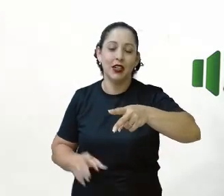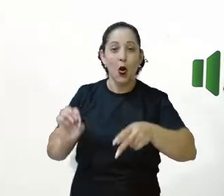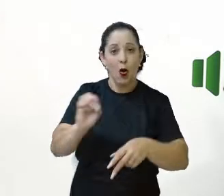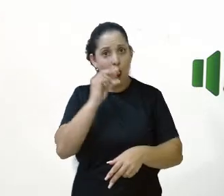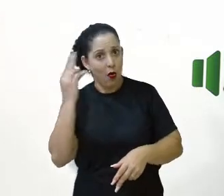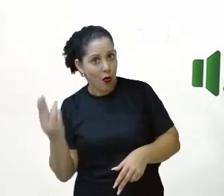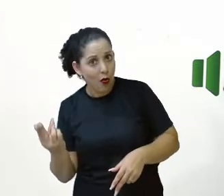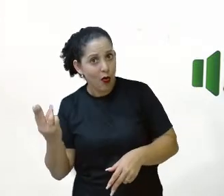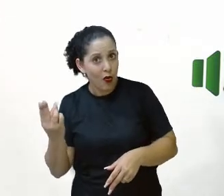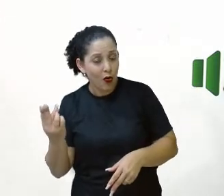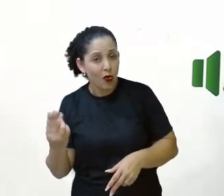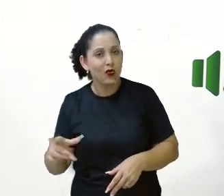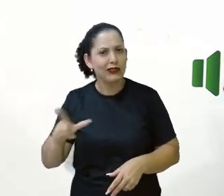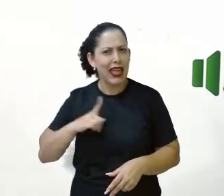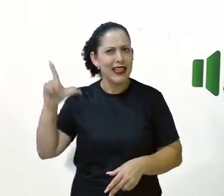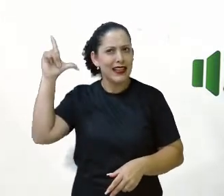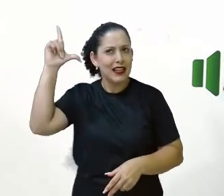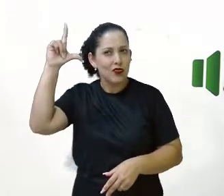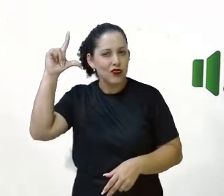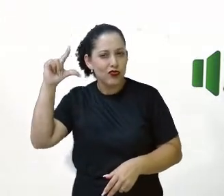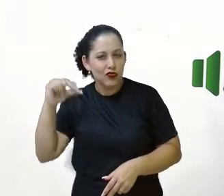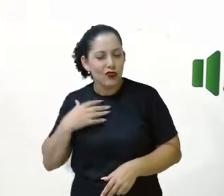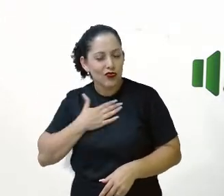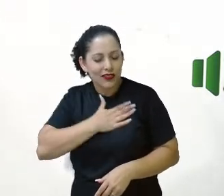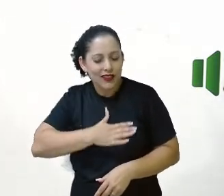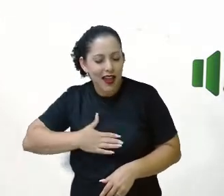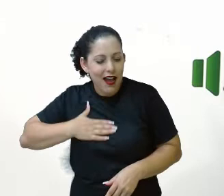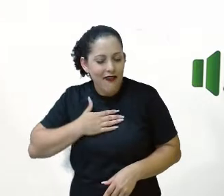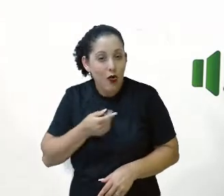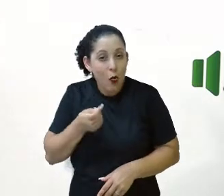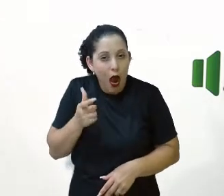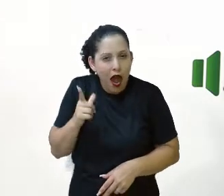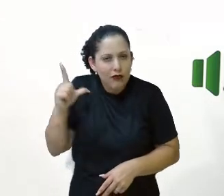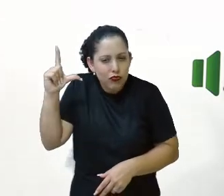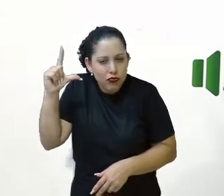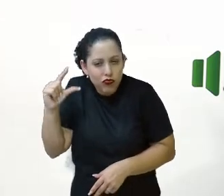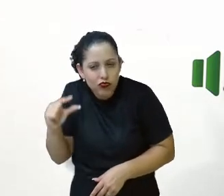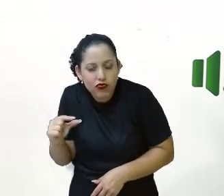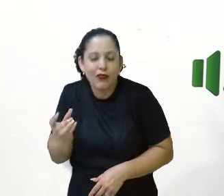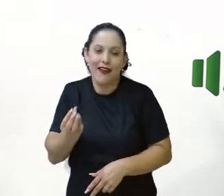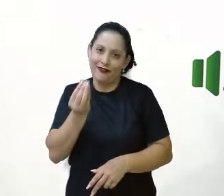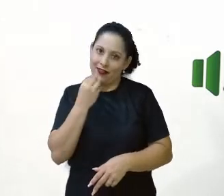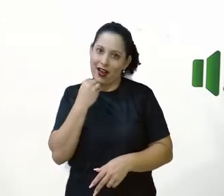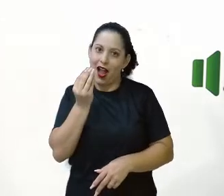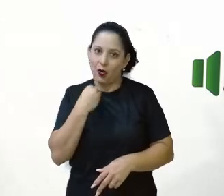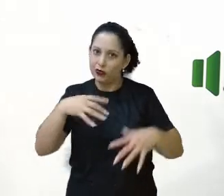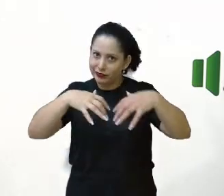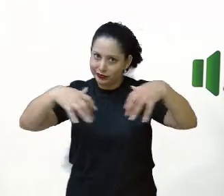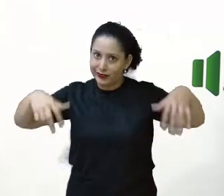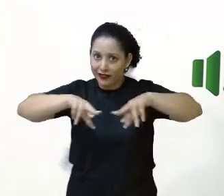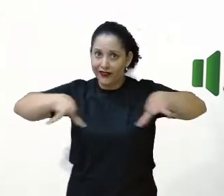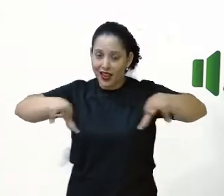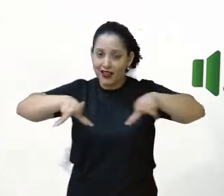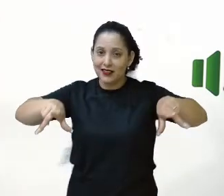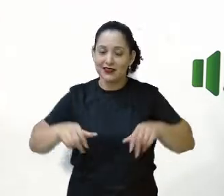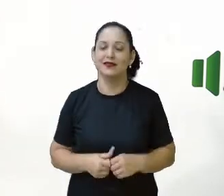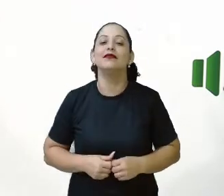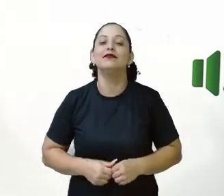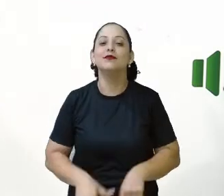forte. E aquele, né, mais agradável, quase que a gente não ouve, é fraco. O que